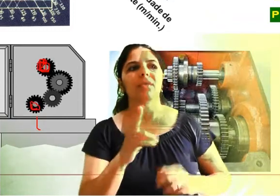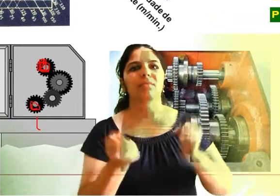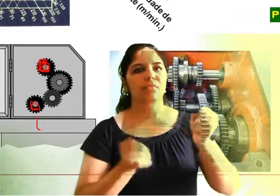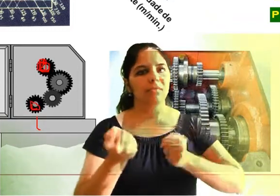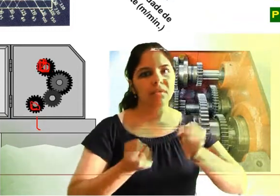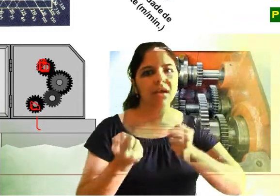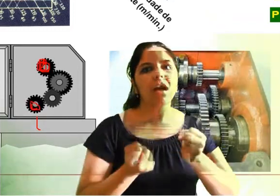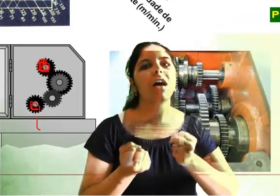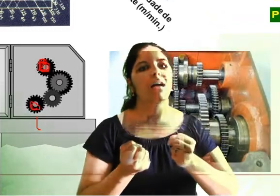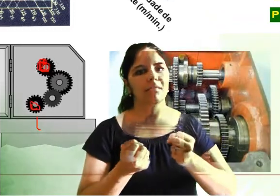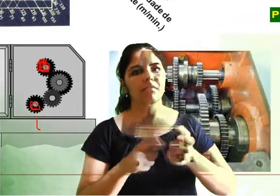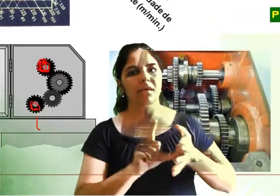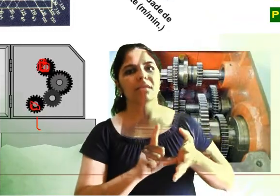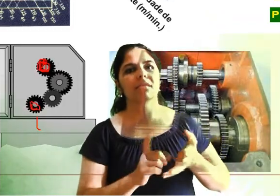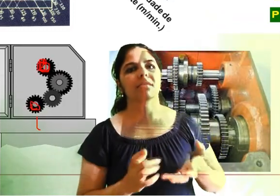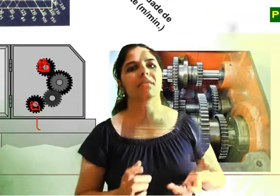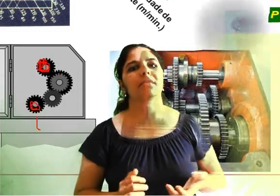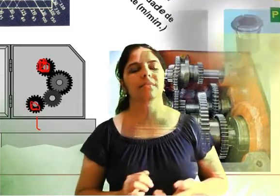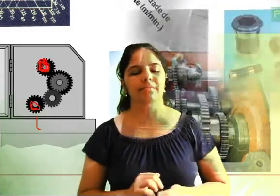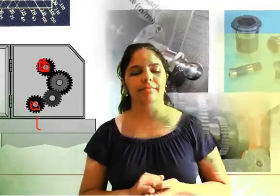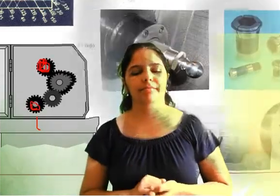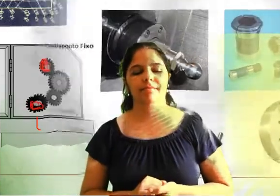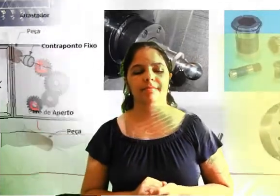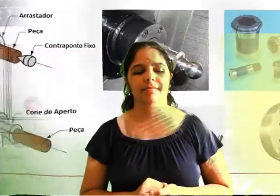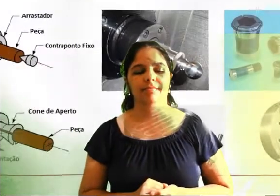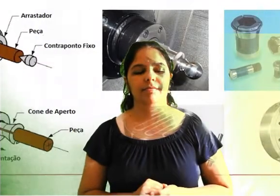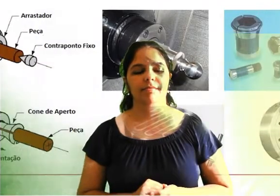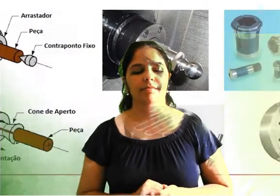gente viu no slide passado.